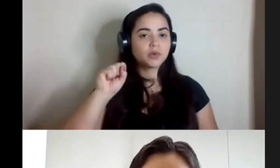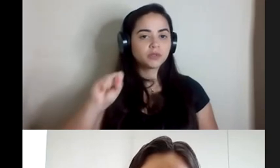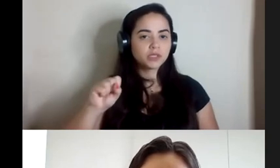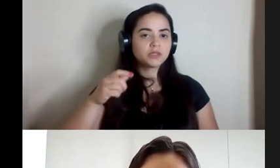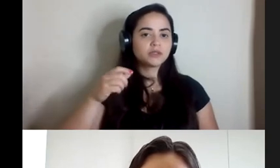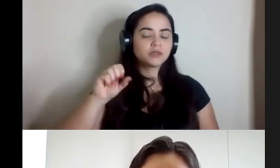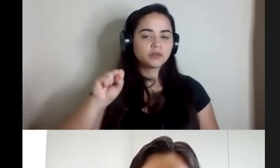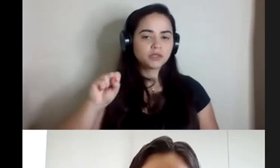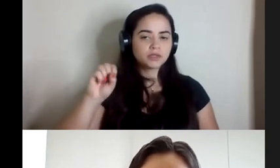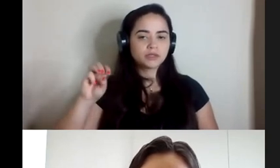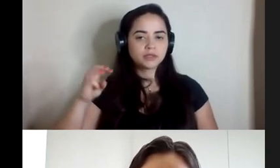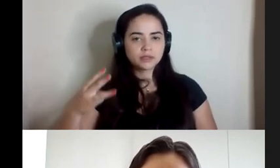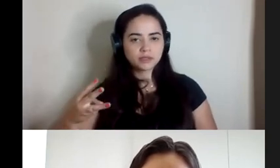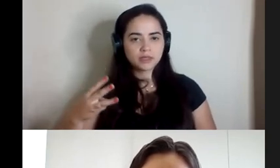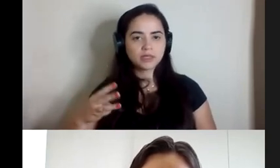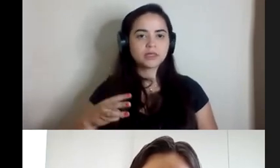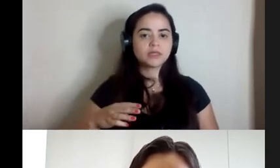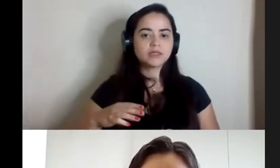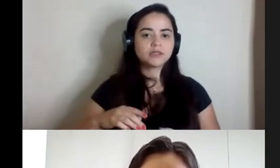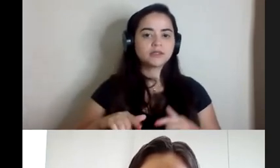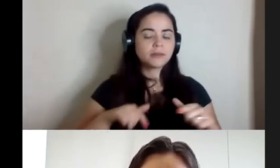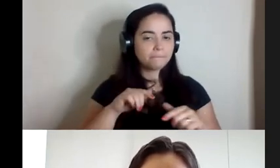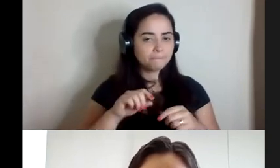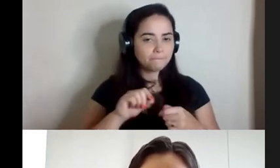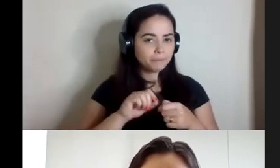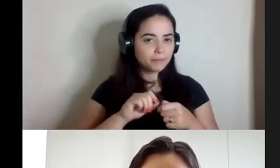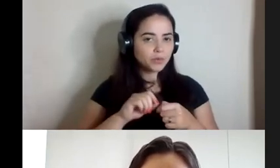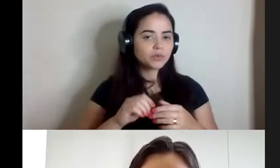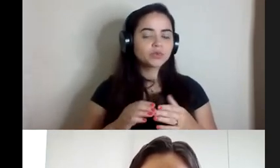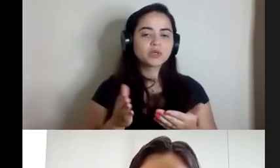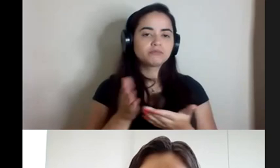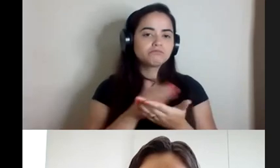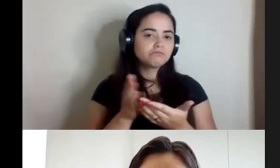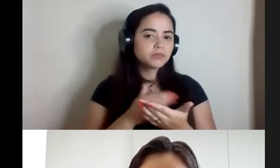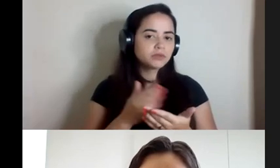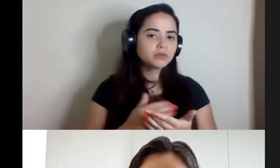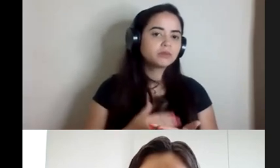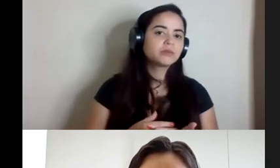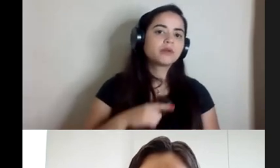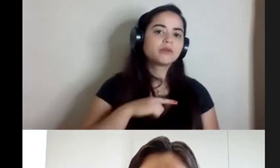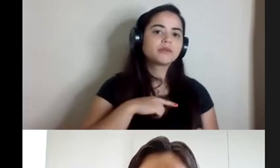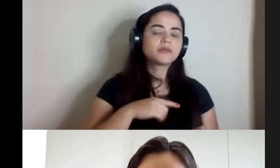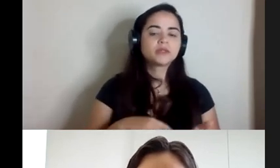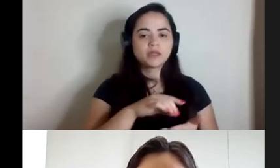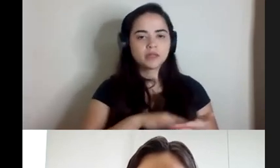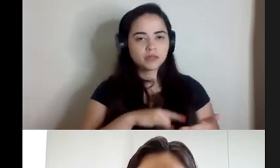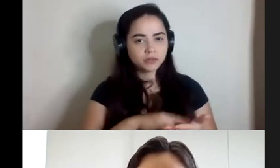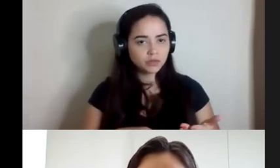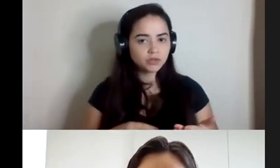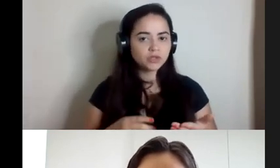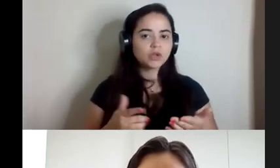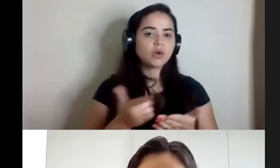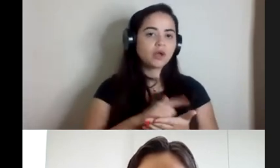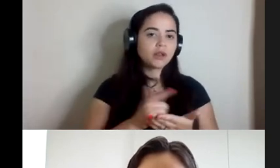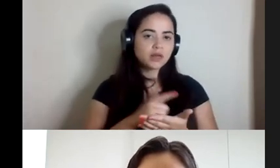2.883 consideradas produções bibliográficas, e aí isso se divide em artigos em periódicos, livros, trabalhos